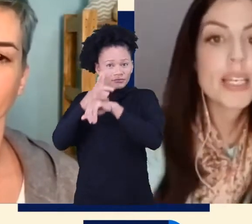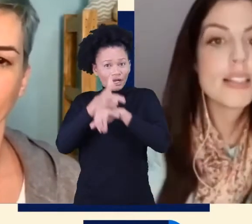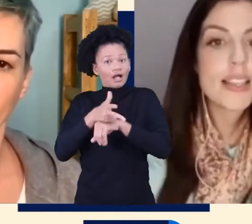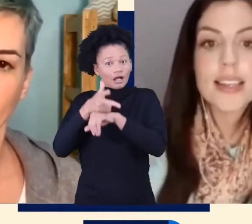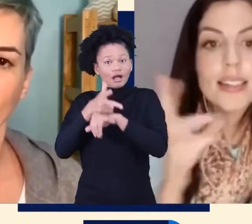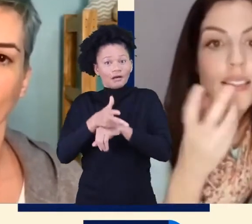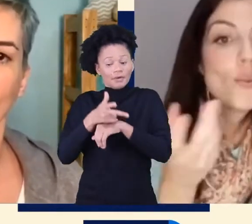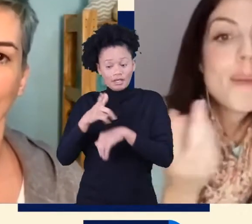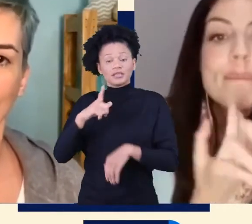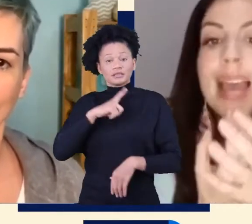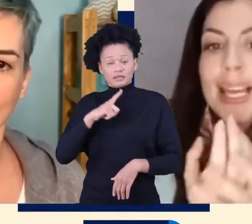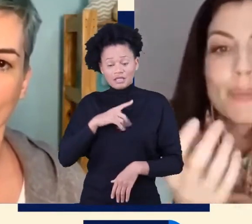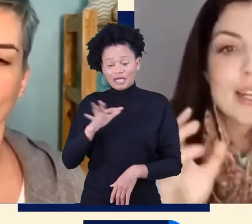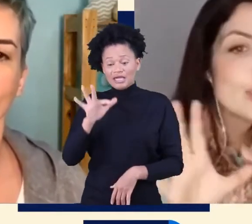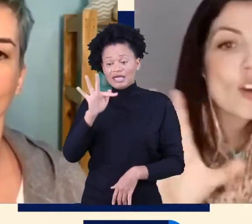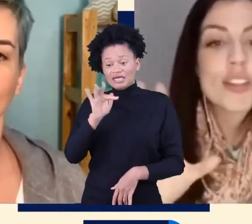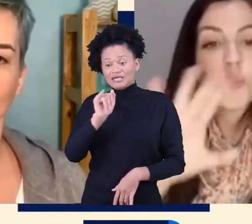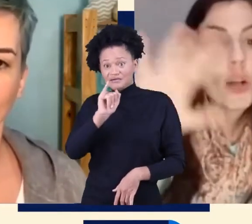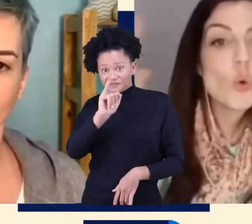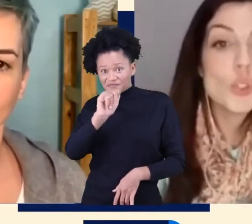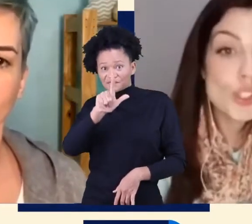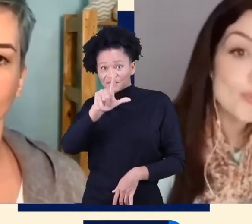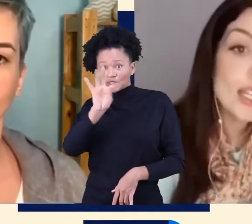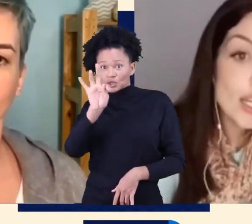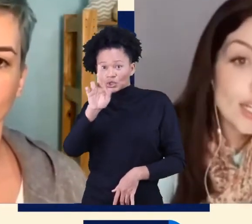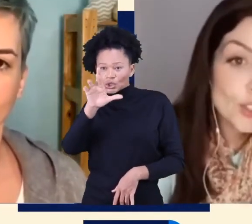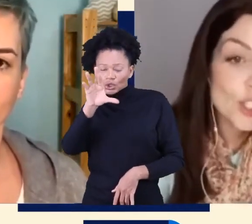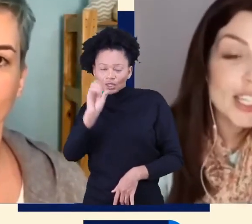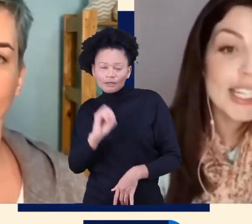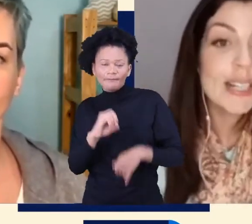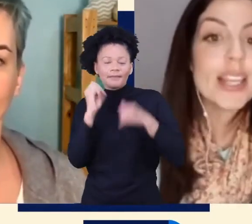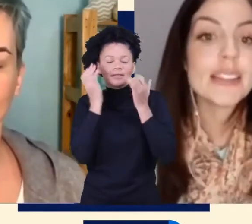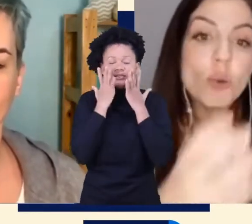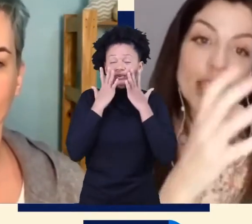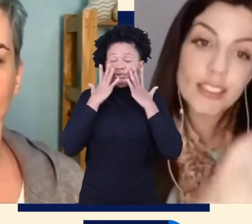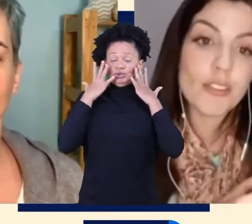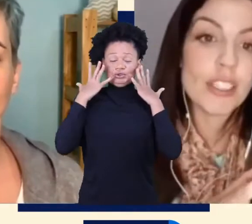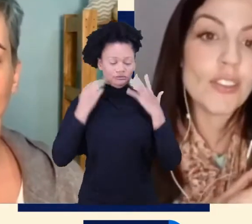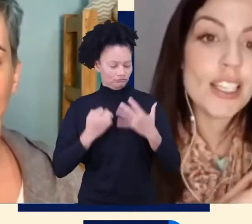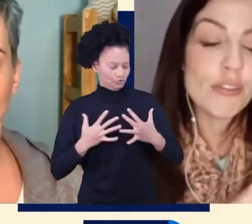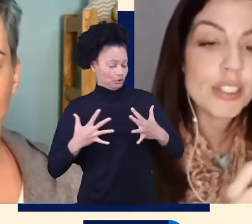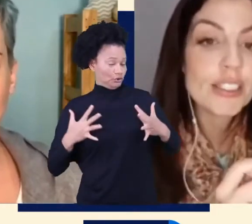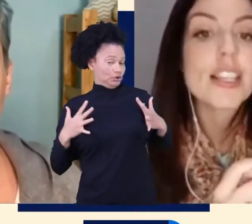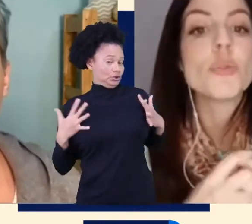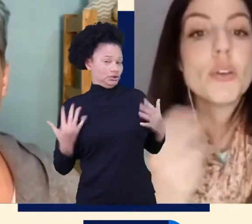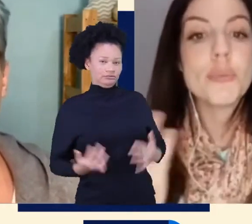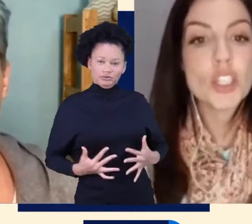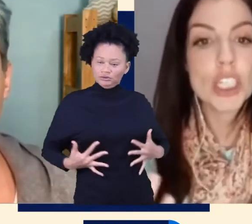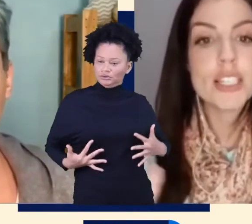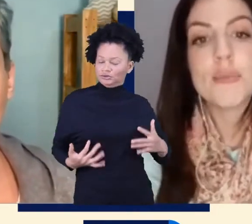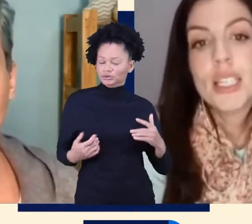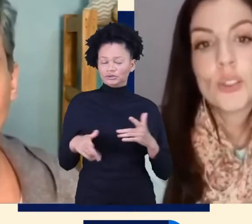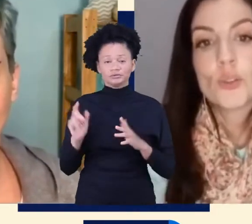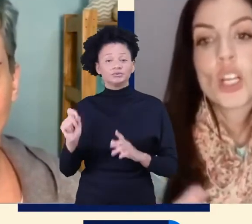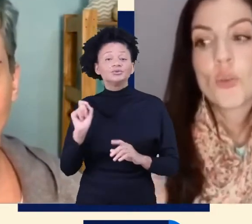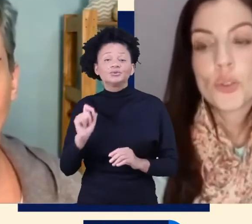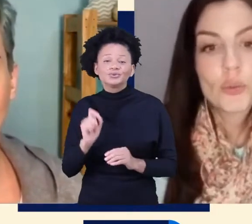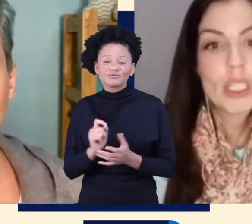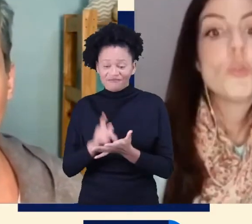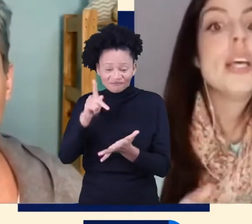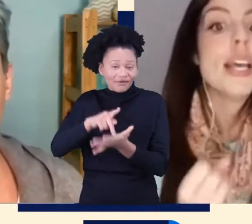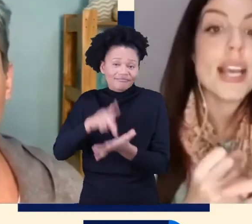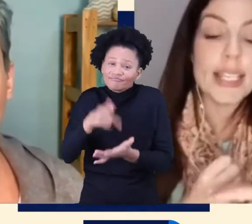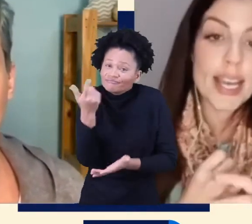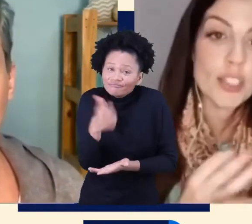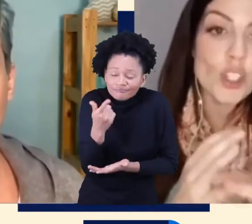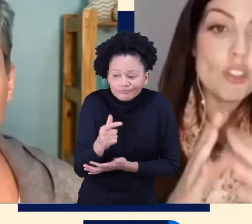atores aparecerem assim com uma pele maravilhosa, uma cutis brilhante. Né? Então o que ele tá vendo ali é ficção. Então imagina esse menino já